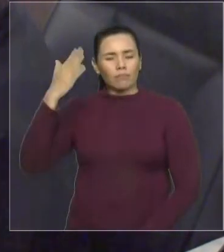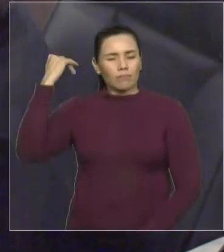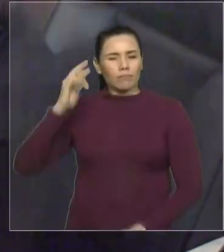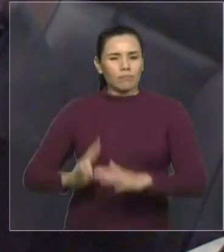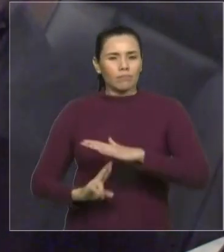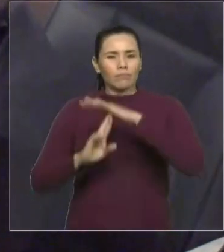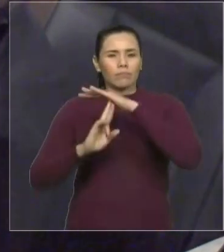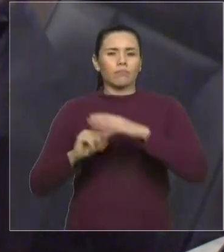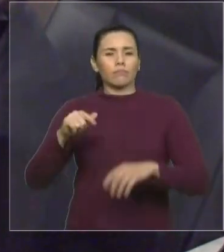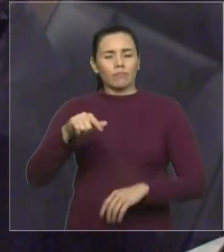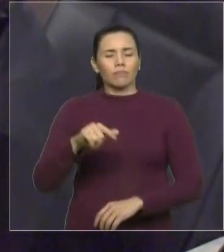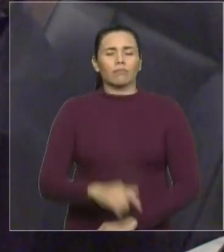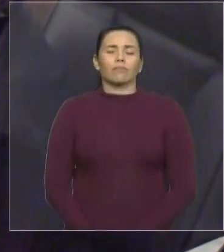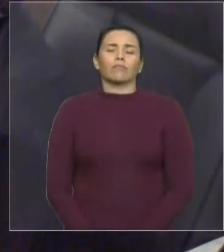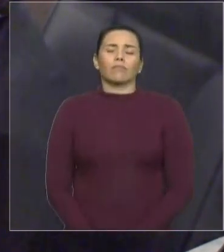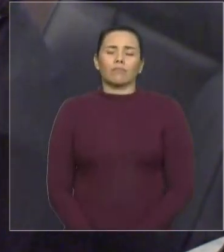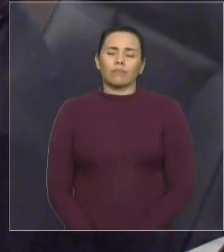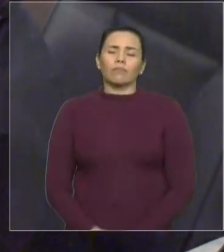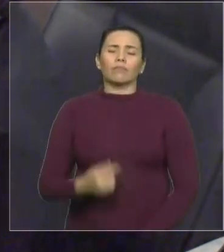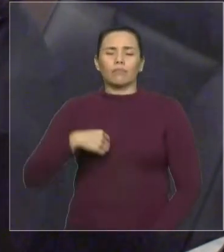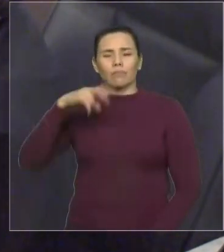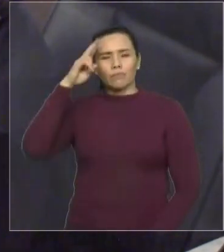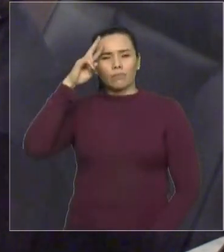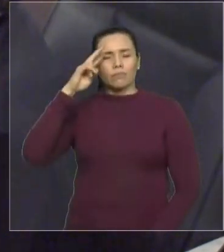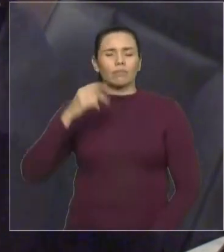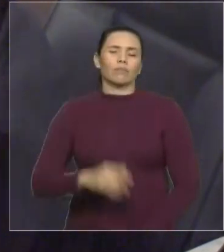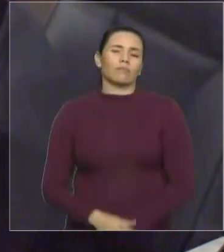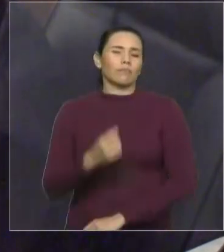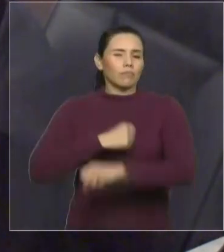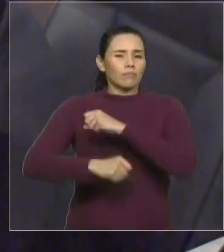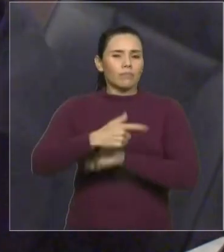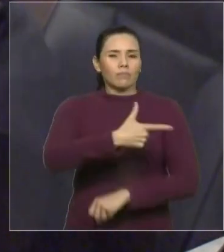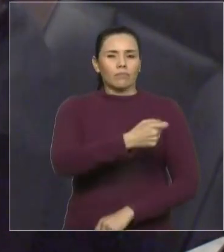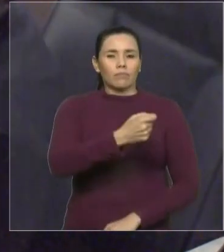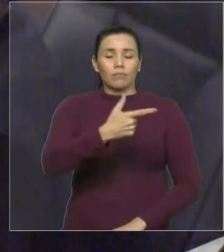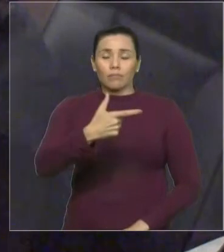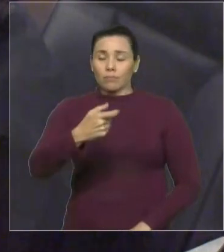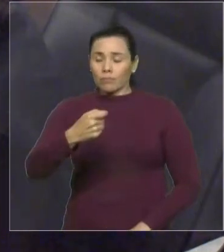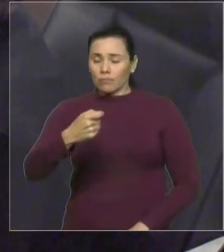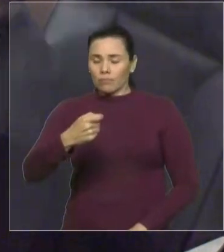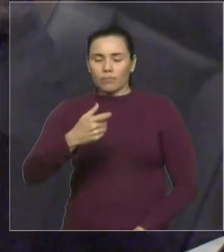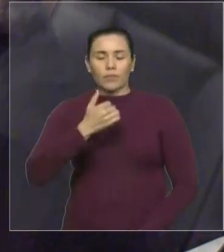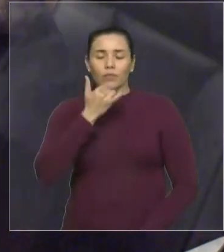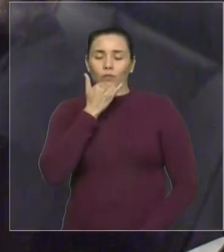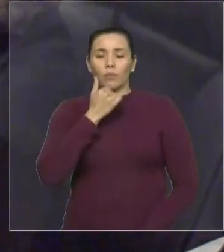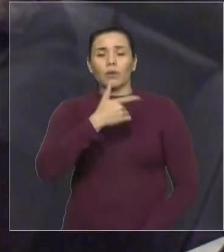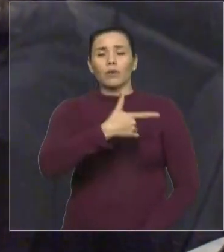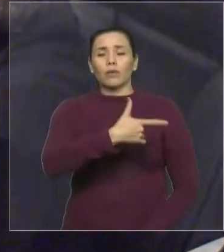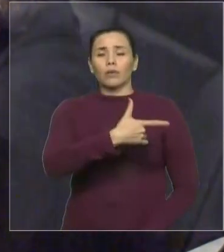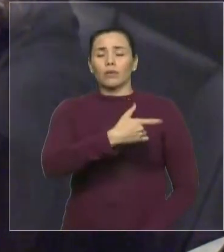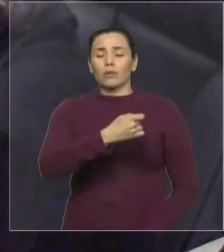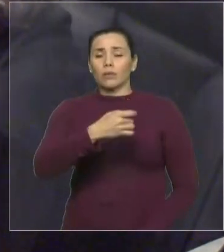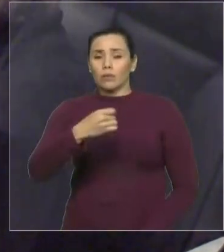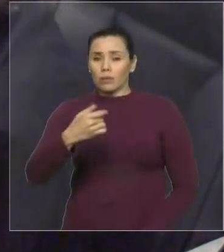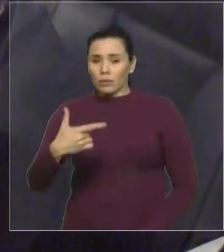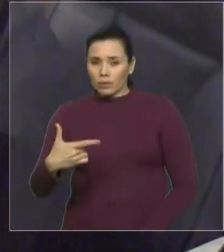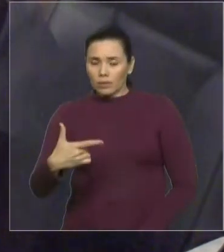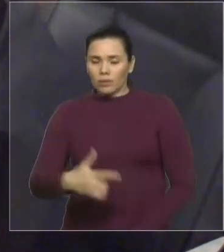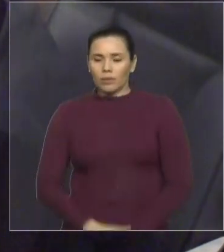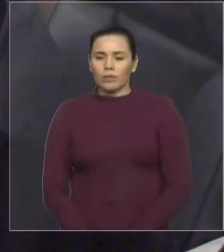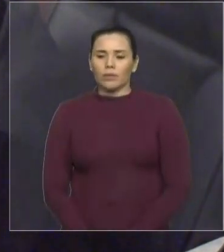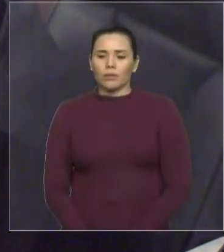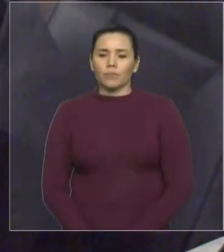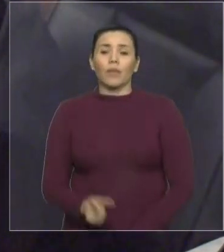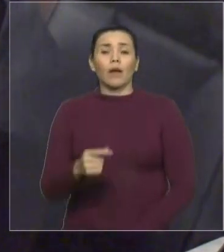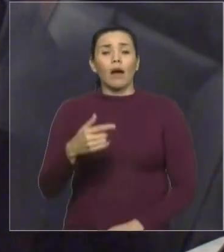curso. Prova disso é que quando eu saí em 2002, a aula inaugural dele foi em 2003, fruto de um histórico nosso em relação